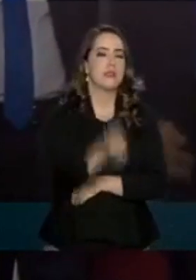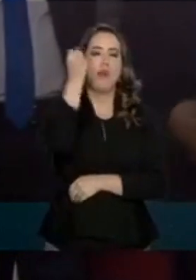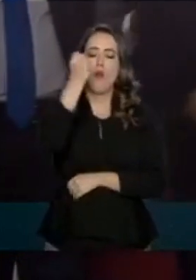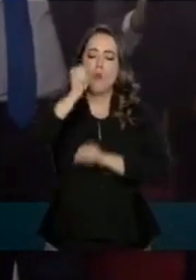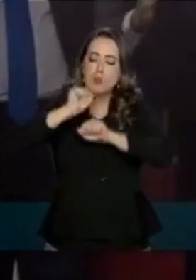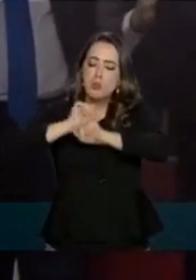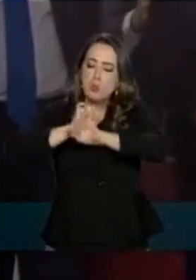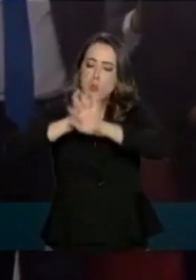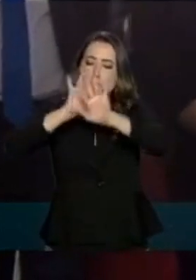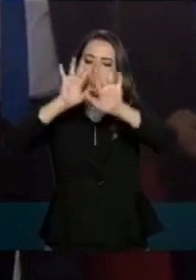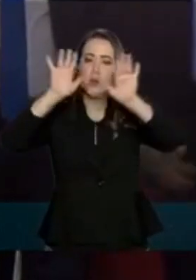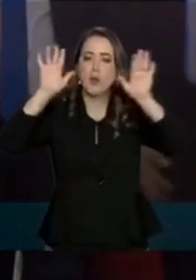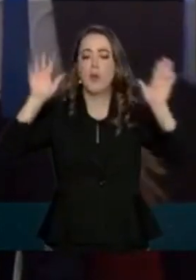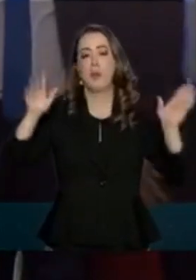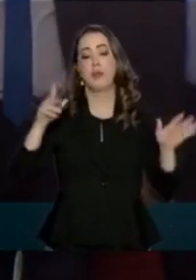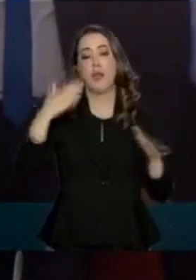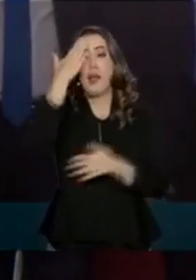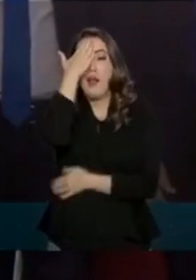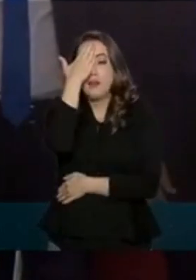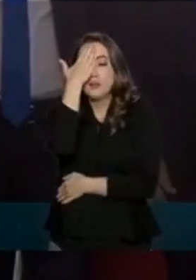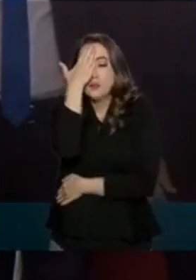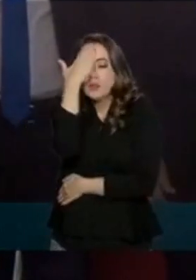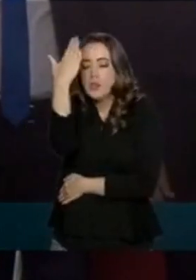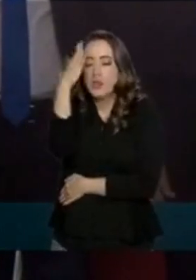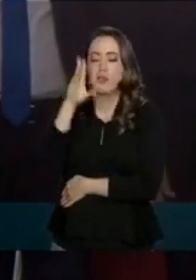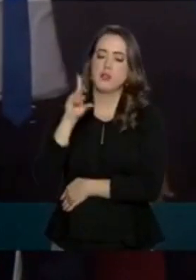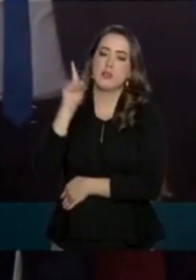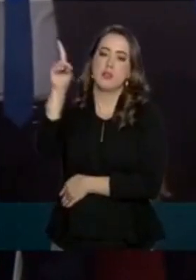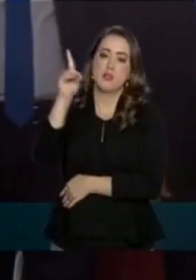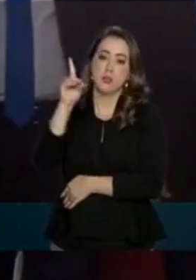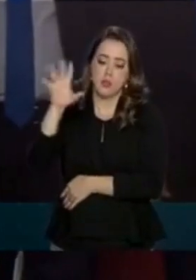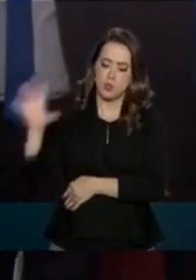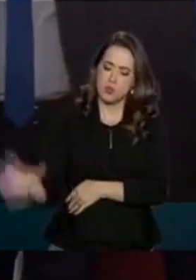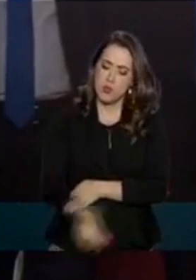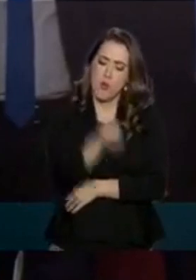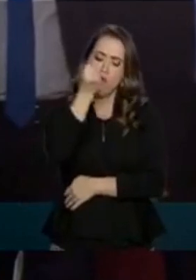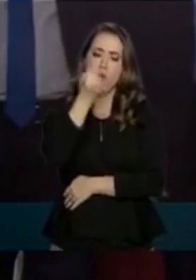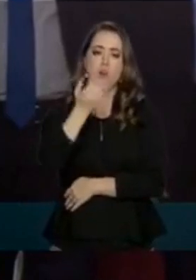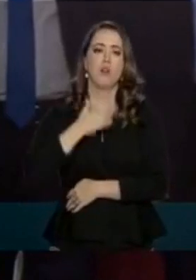milagre. Agradeço a Deus por ter salvo a minha vida.